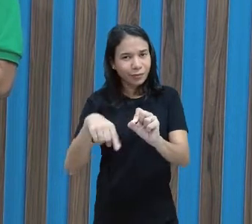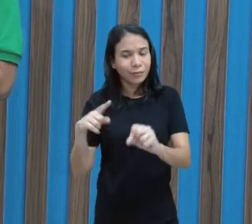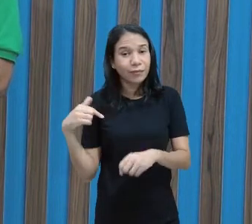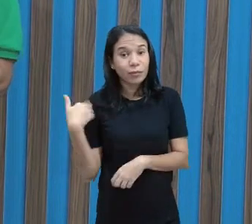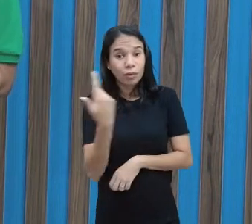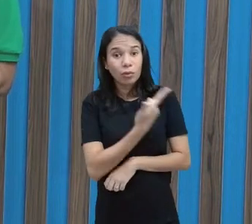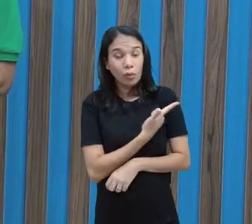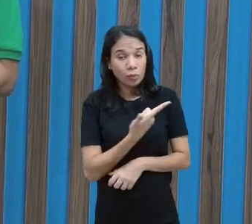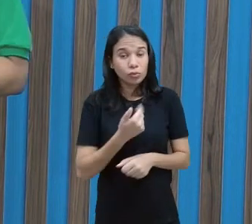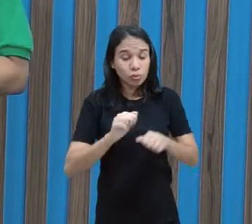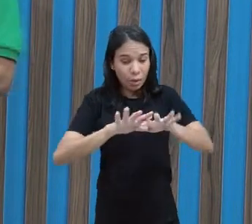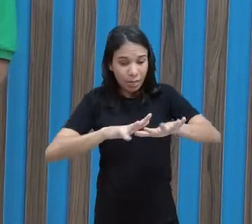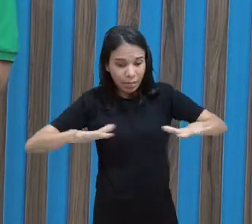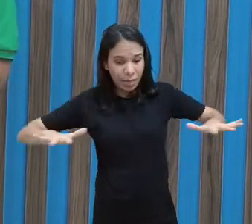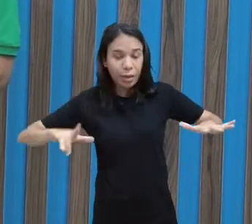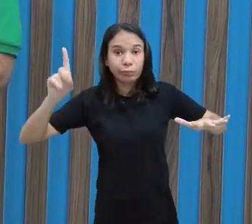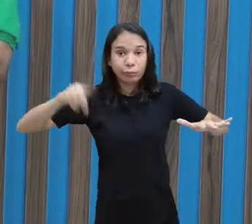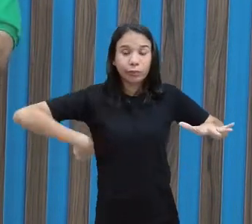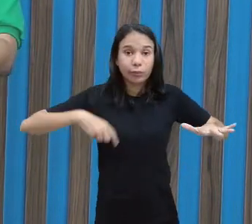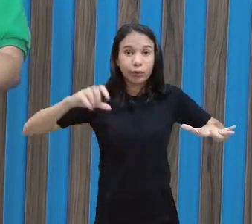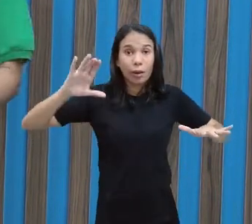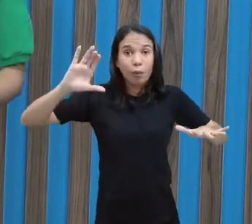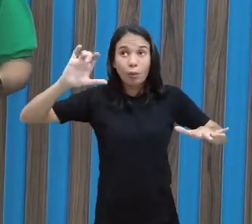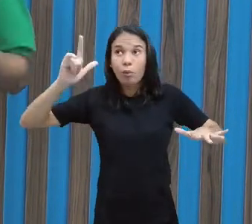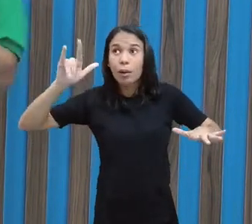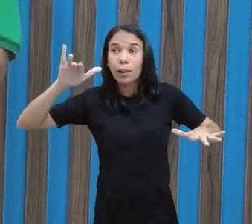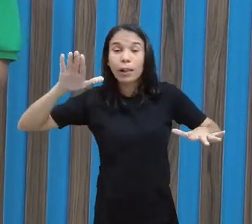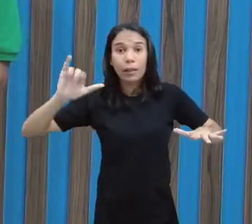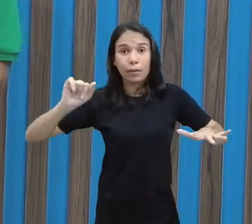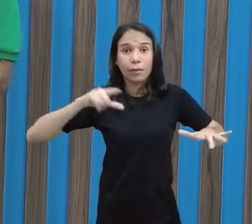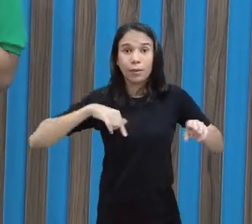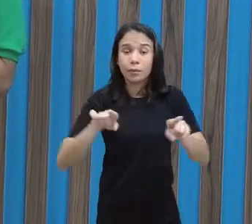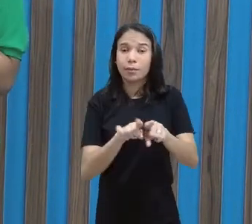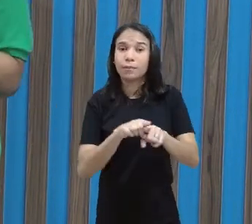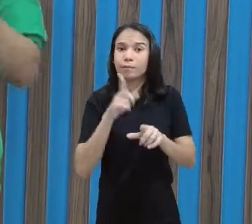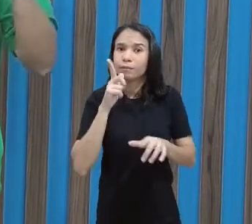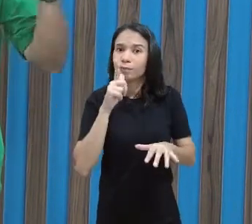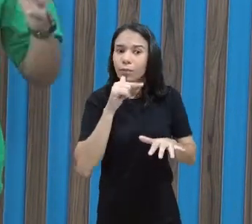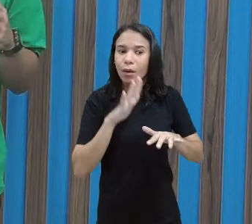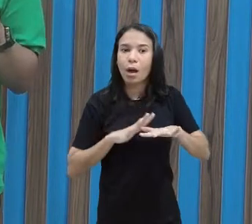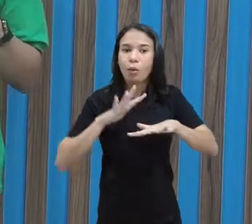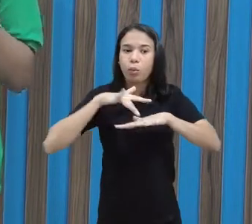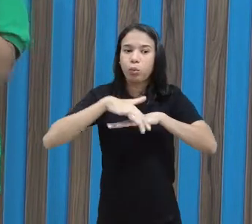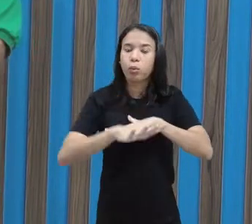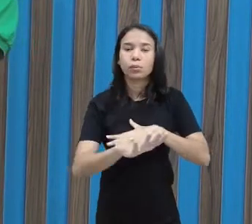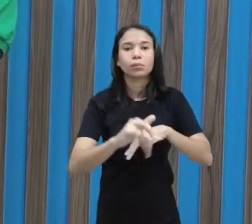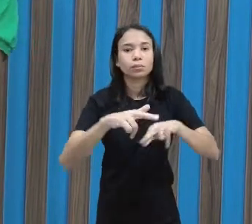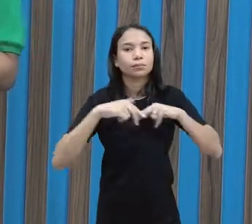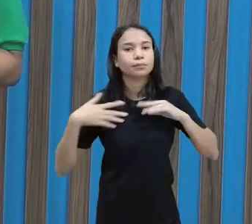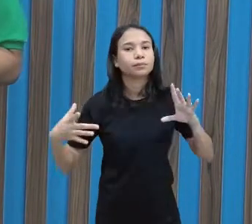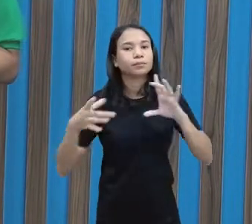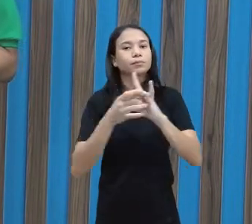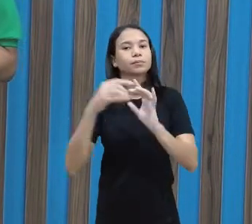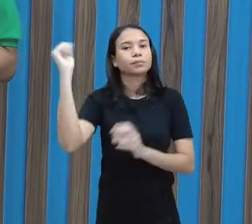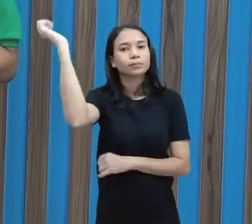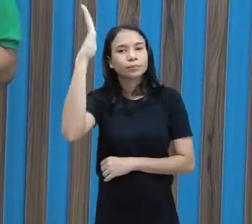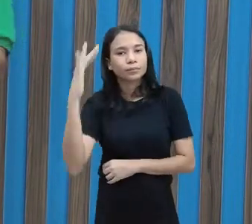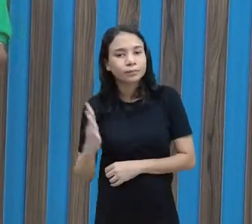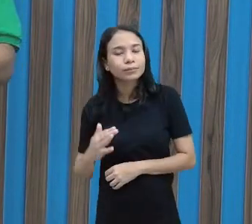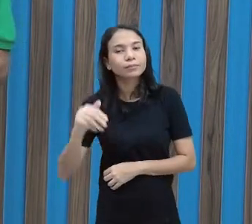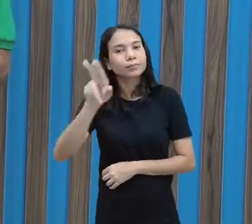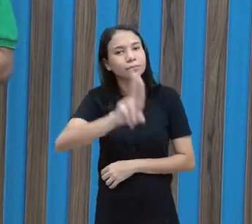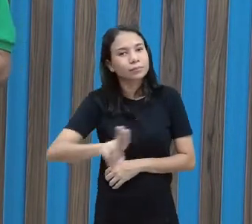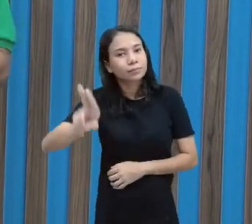o nosso solo, né? O nosso clima, a nossa disponibilidade hídrica. Isso tem a ver com recursos. Então o Brasil utiliza isso